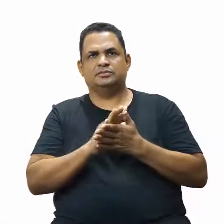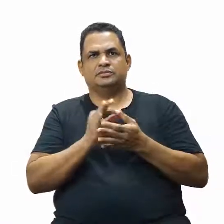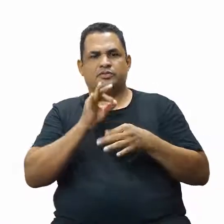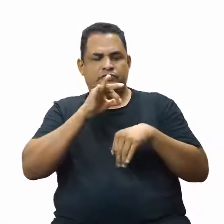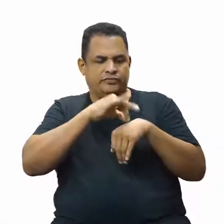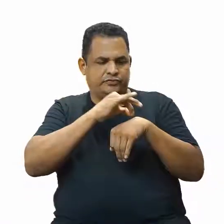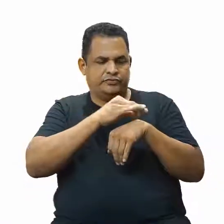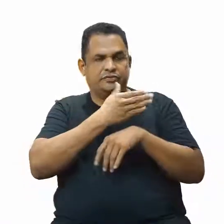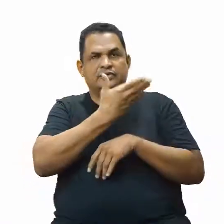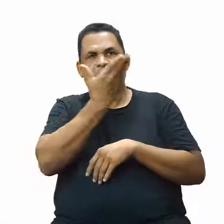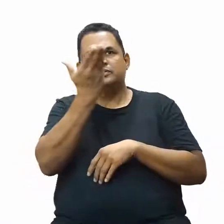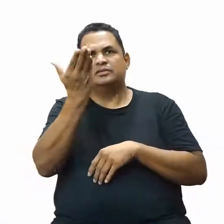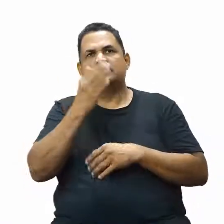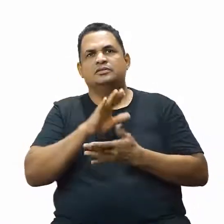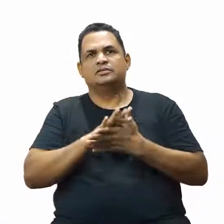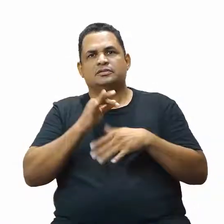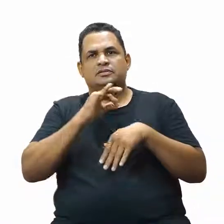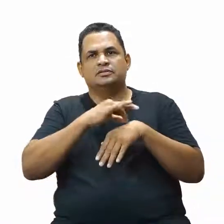Formigas.